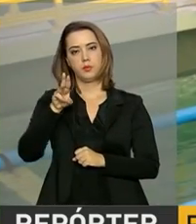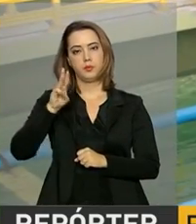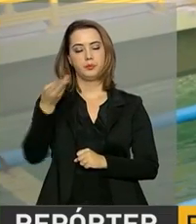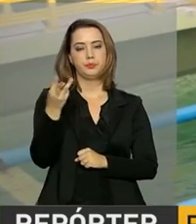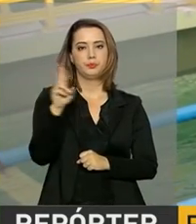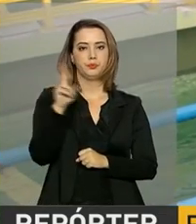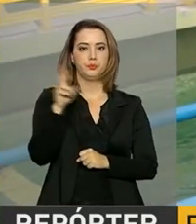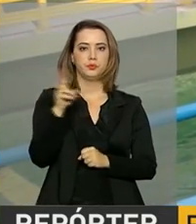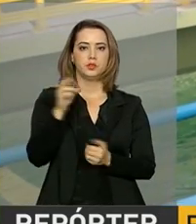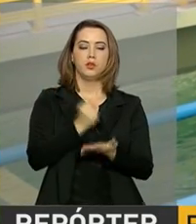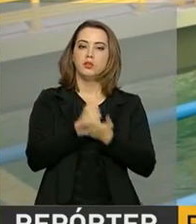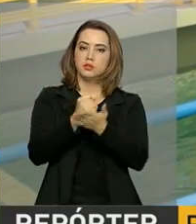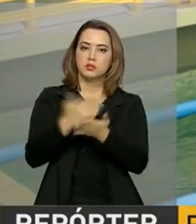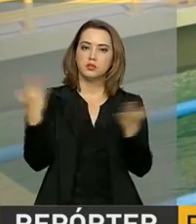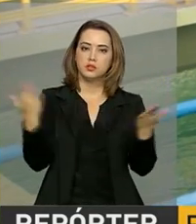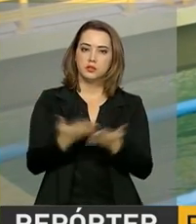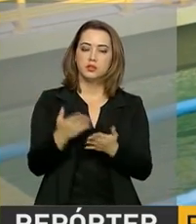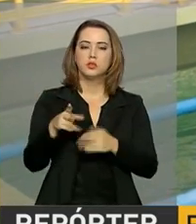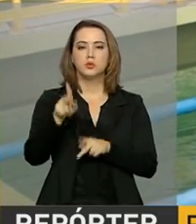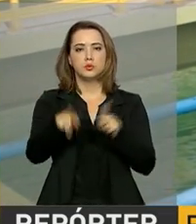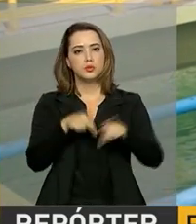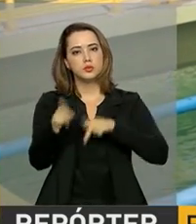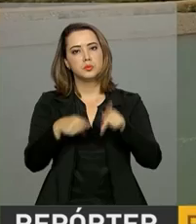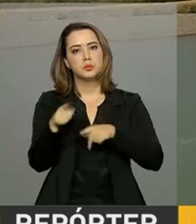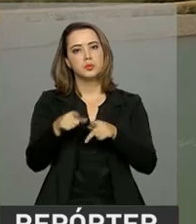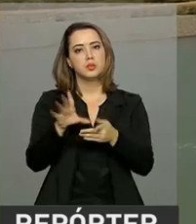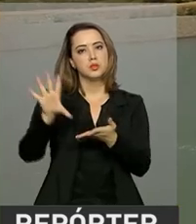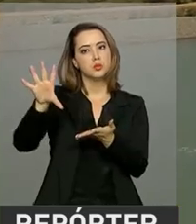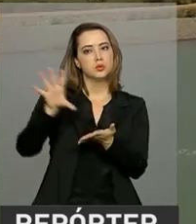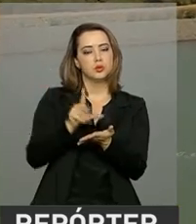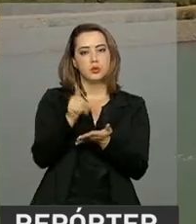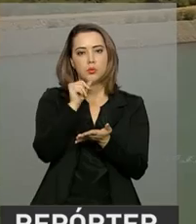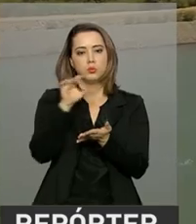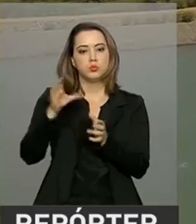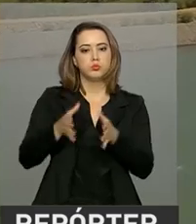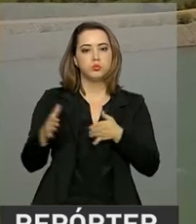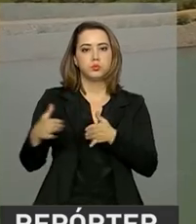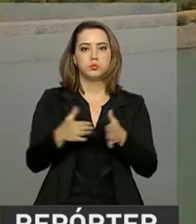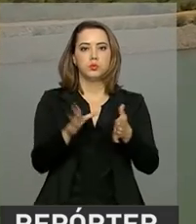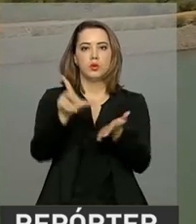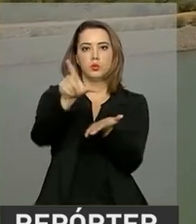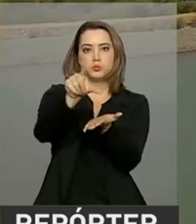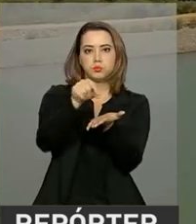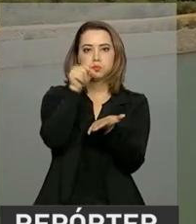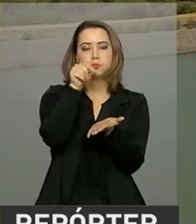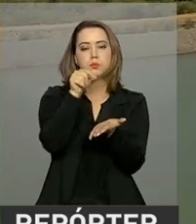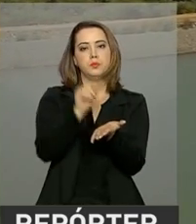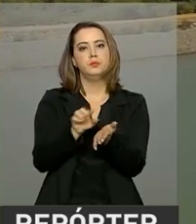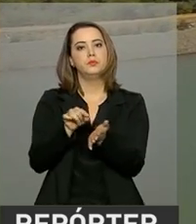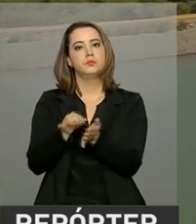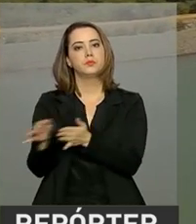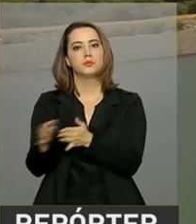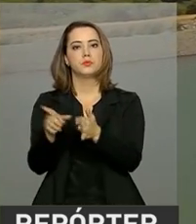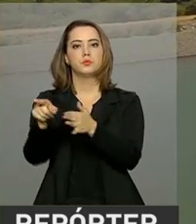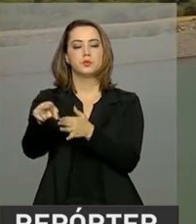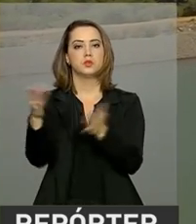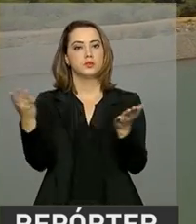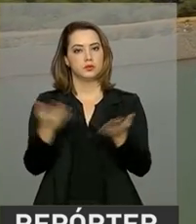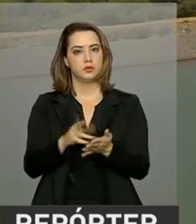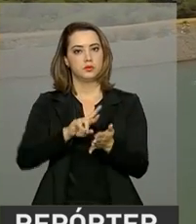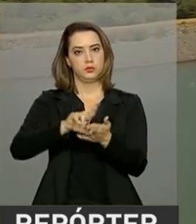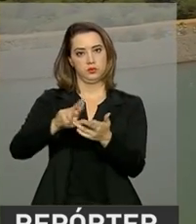entregue hoje à população o sistema adutor capta água no canal do Sertão alagoano e não mais diretamente do Rio São